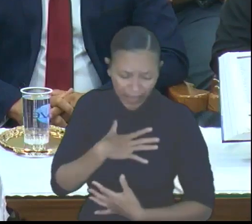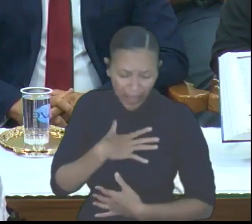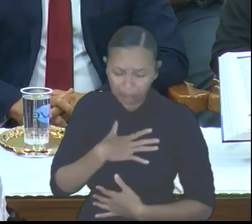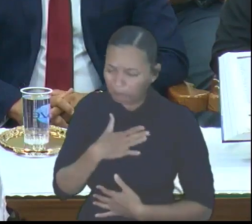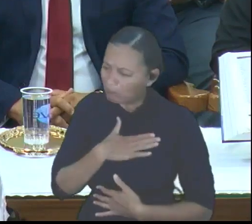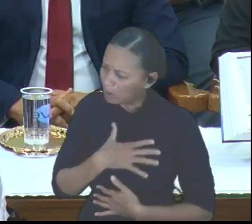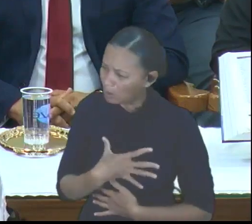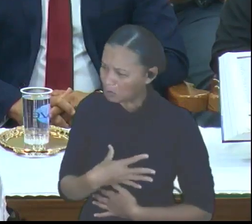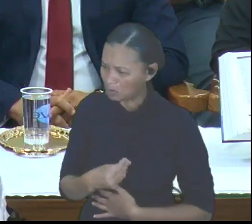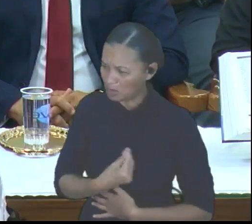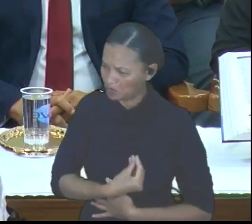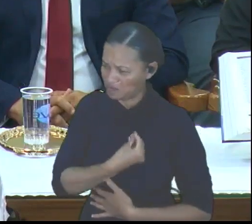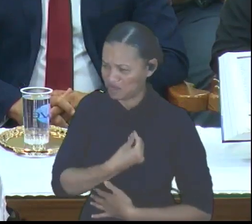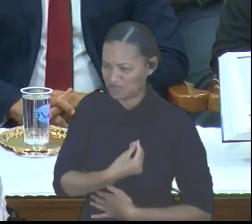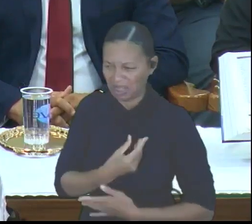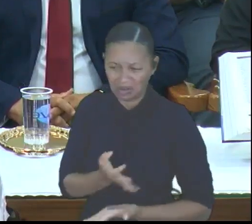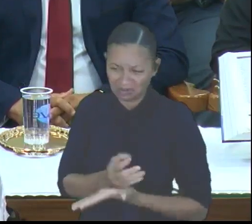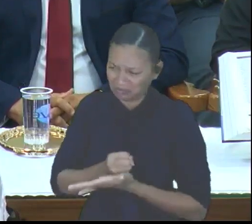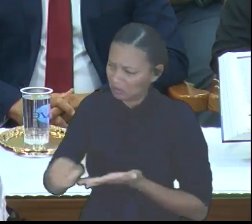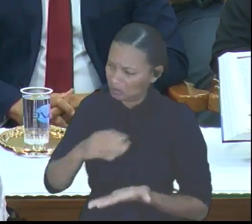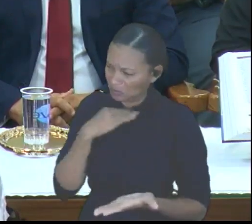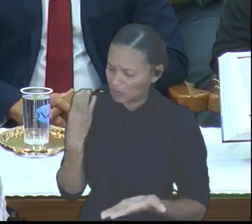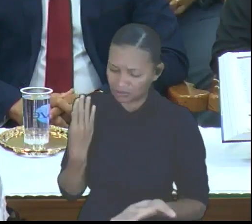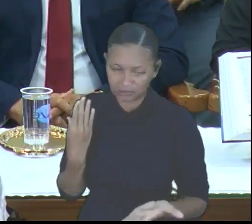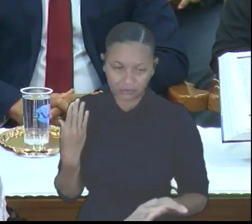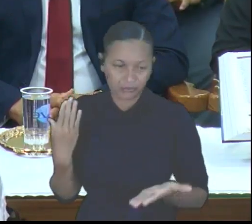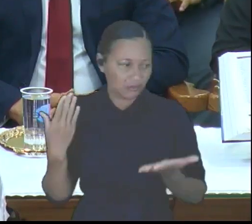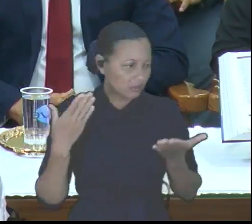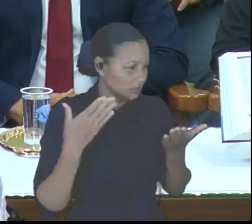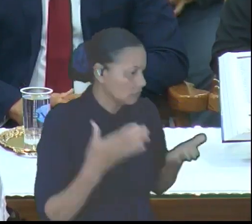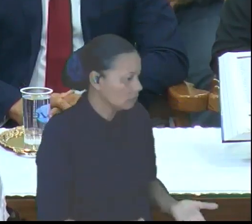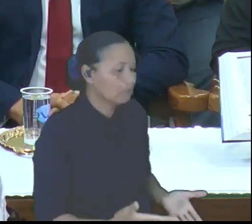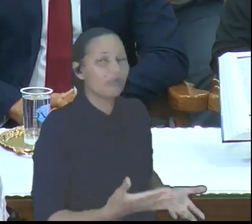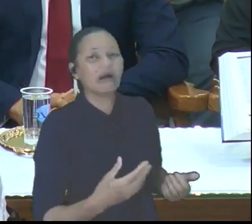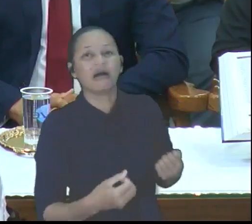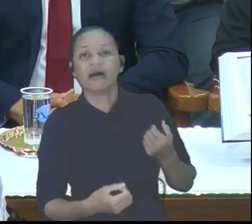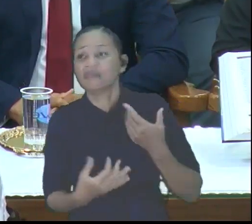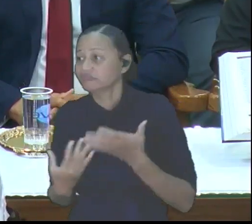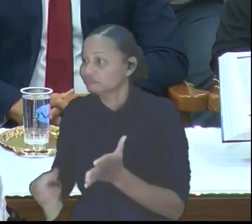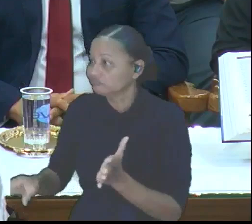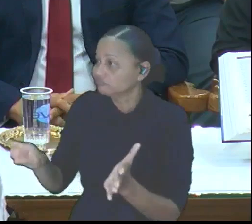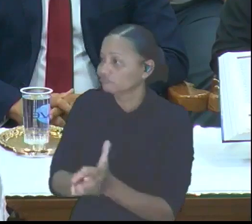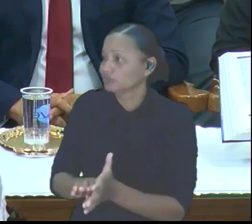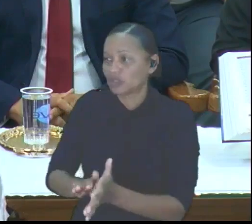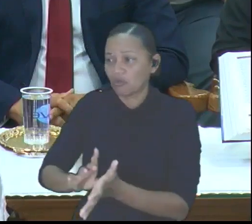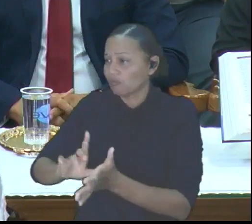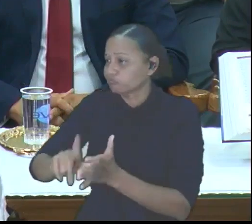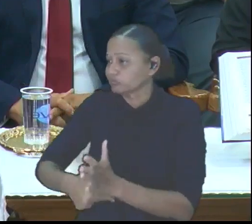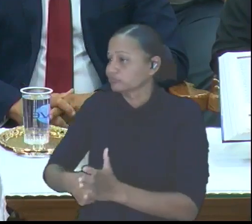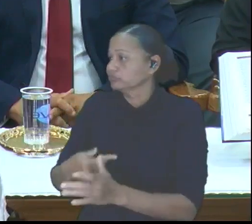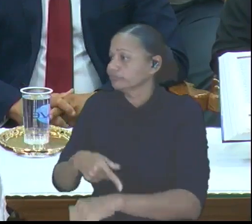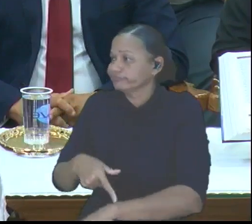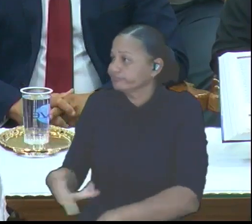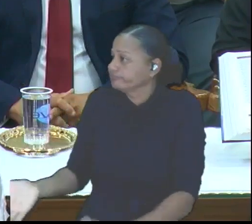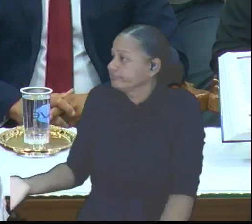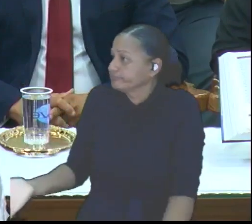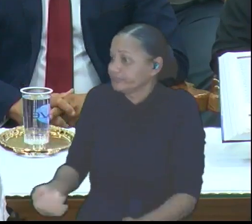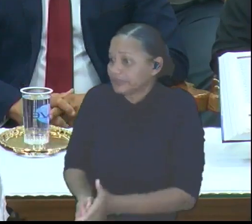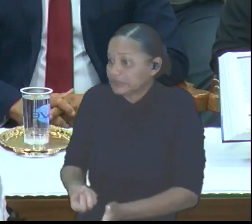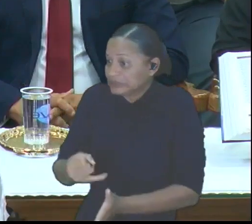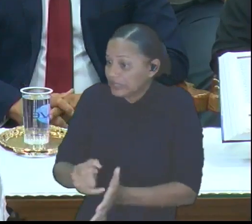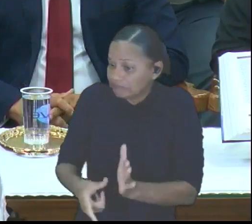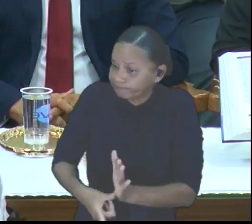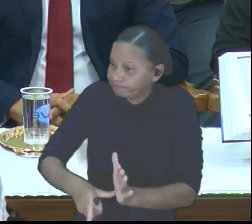irmão não teria morrido. O Senhor Marta estava dizendo assim: o Senhor chegou tarde. Se o Senhor